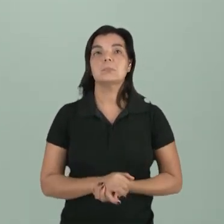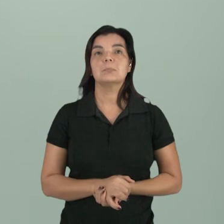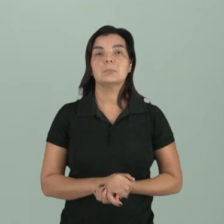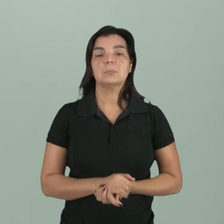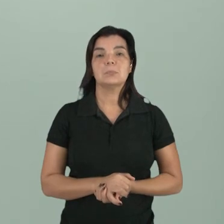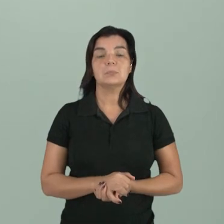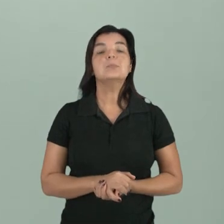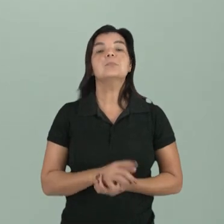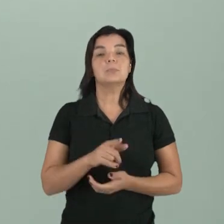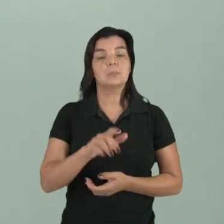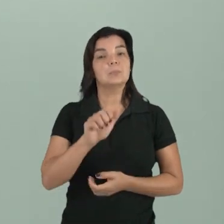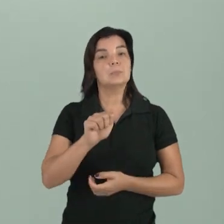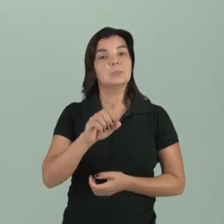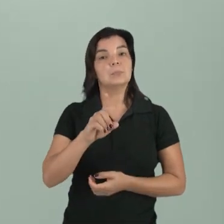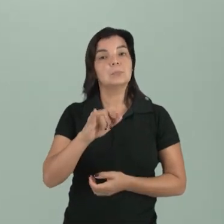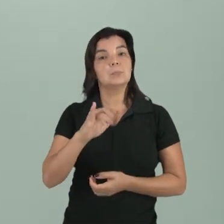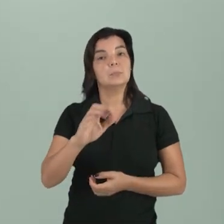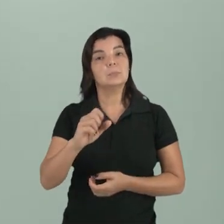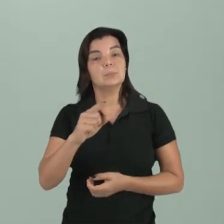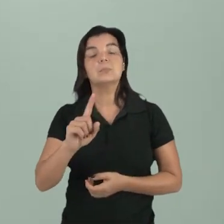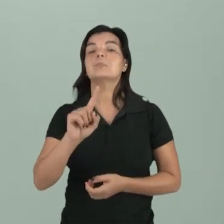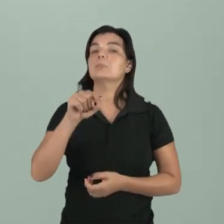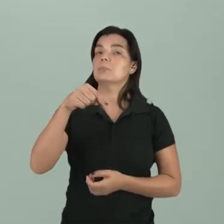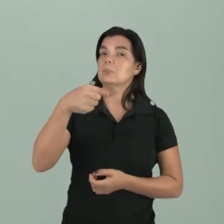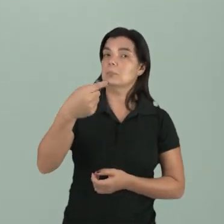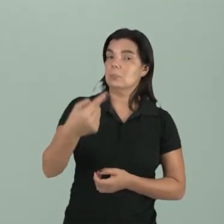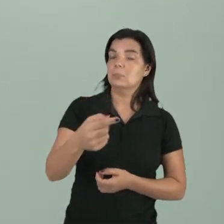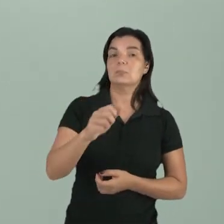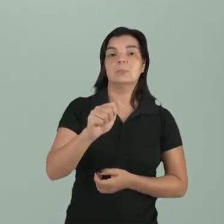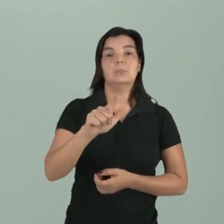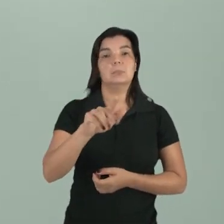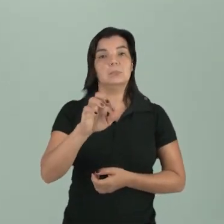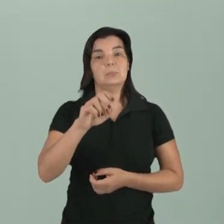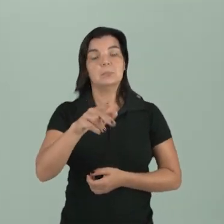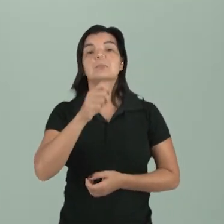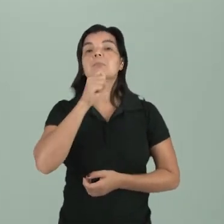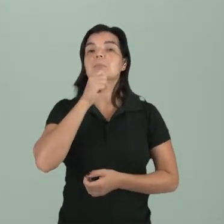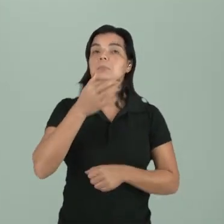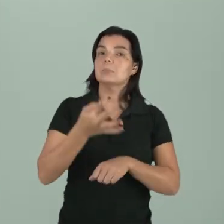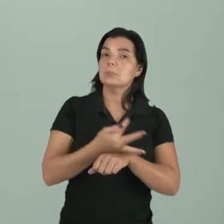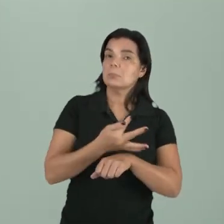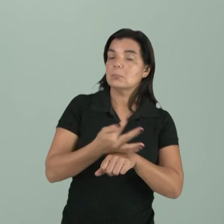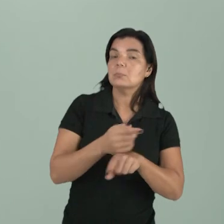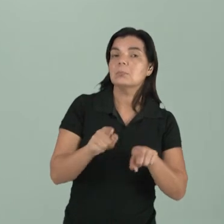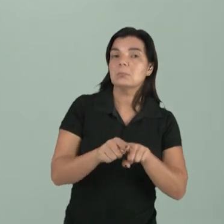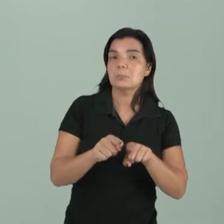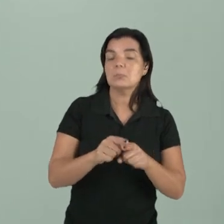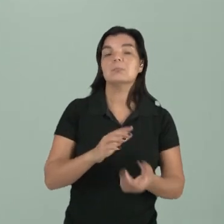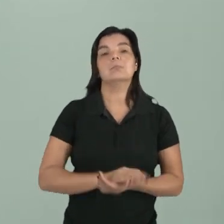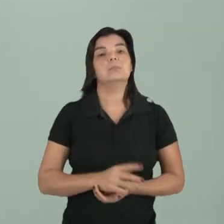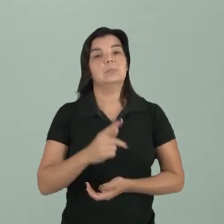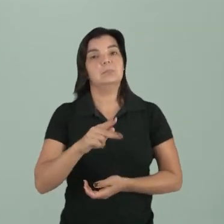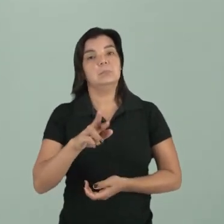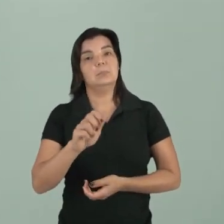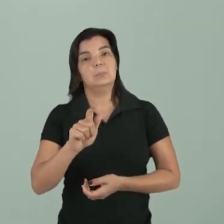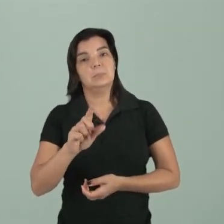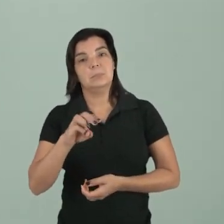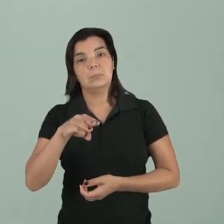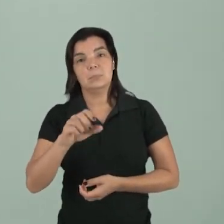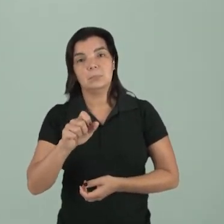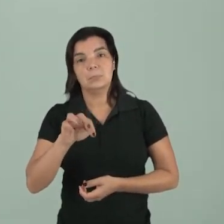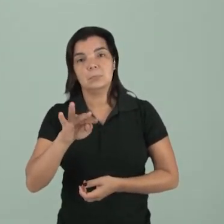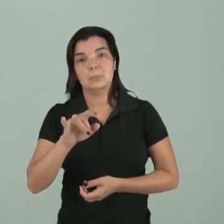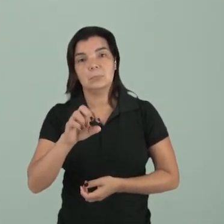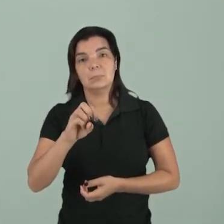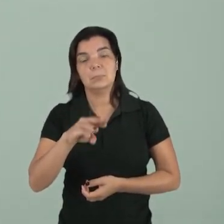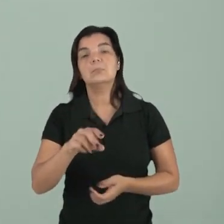de adição, né? Além disso, alguns ainda resistem ao pragmatismo moderno.